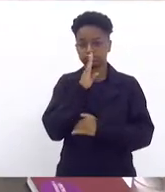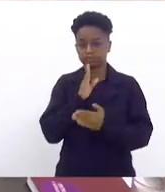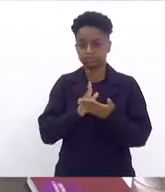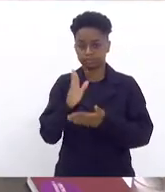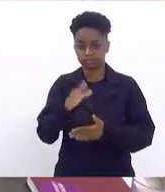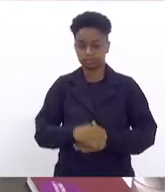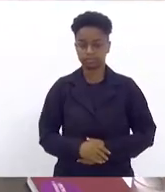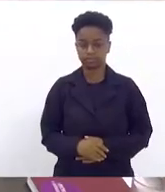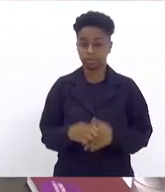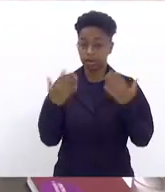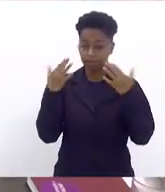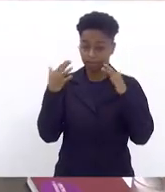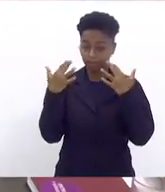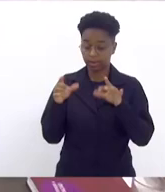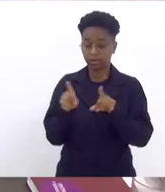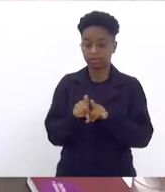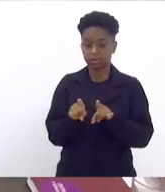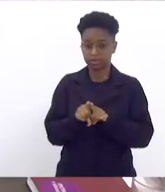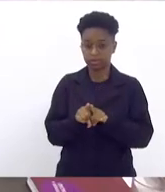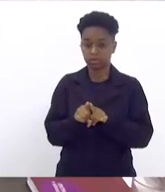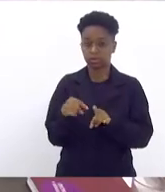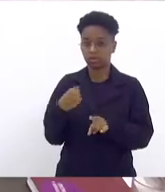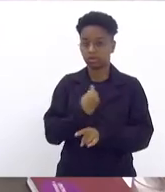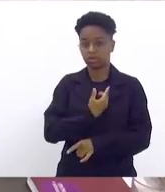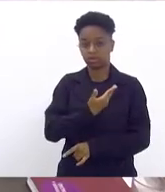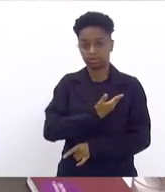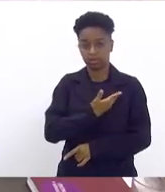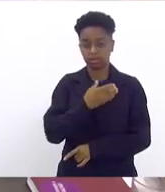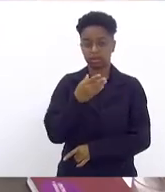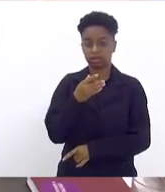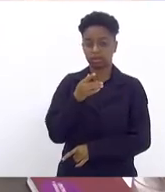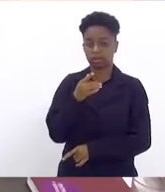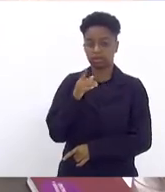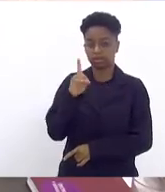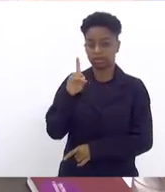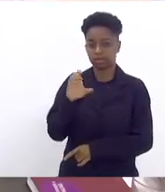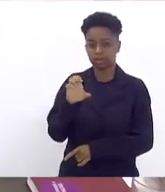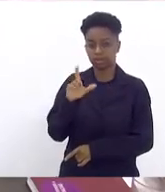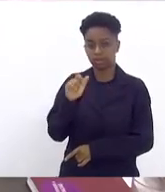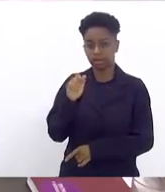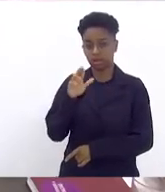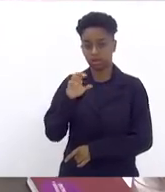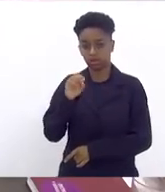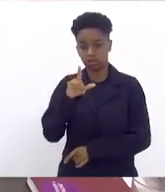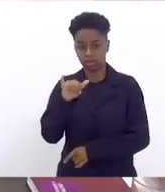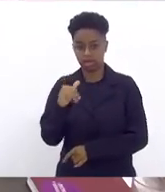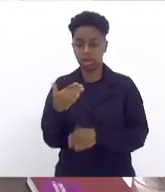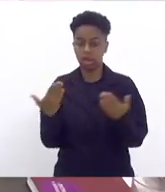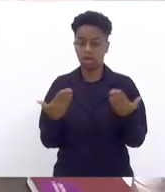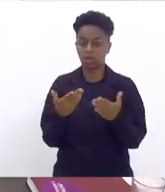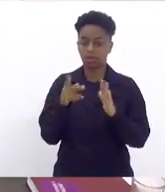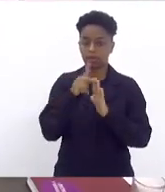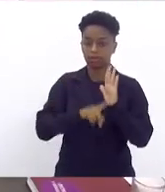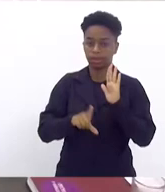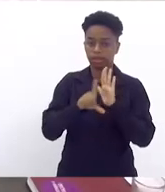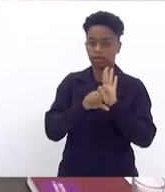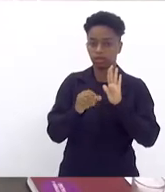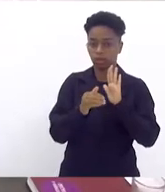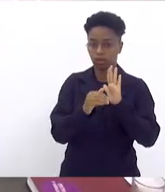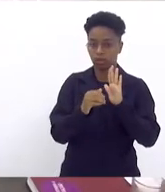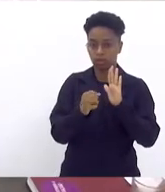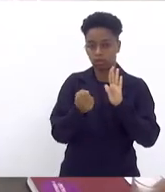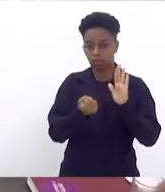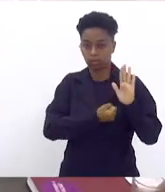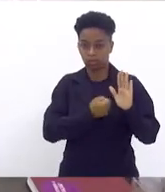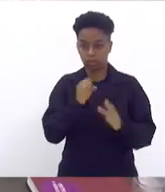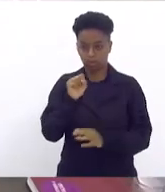estão. Aprovado, parabenizando ao nosso colega deputado Guilherme Delaroli pela iniciativa. Passo ao PL número 8, relatoria